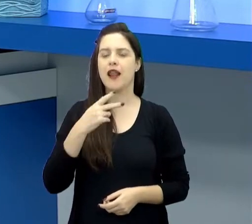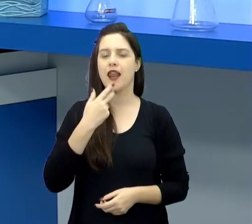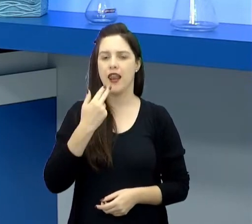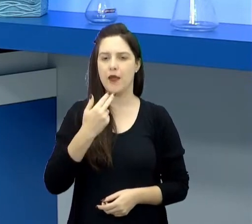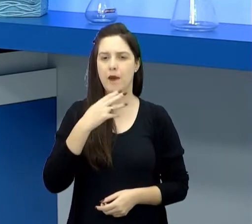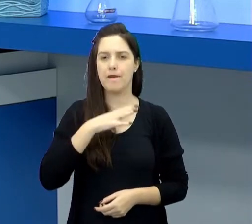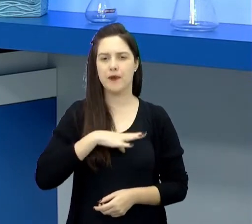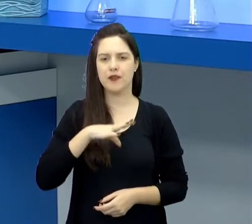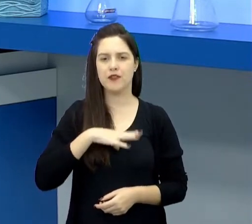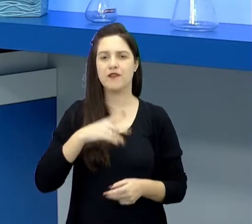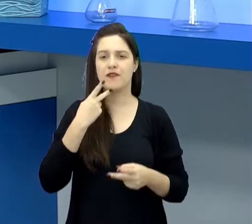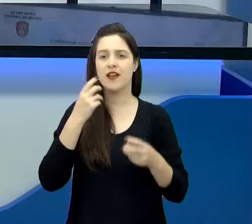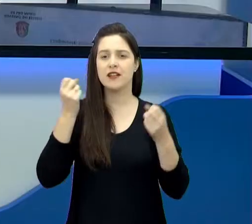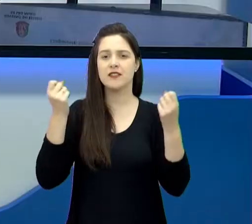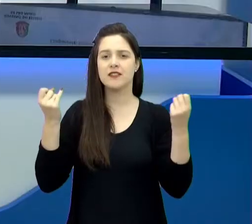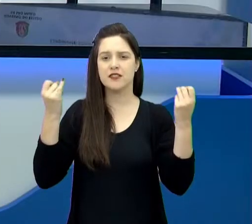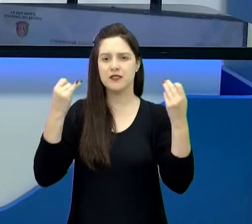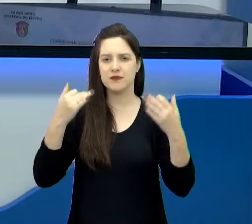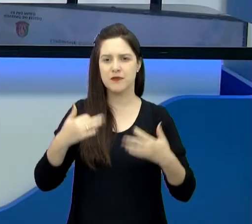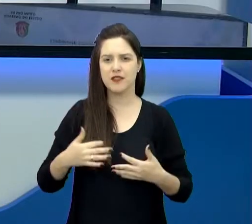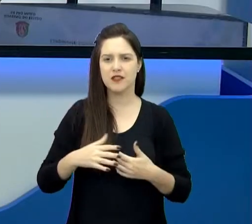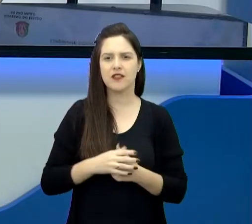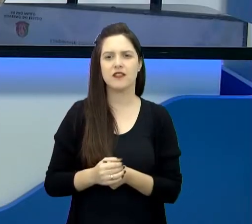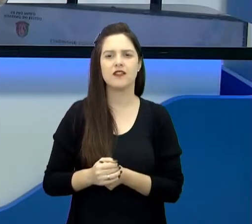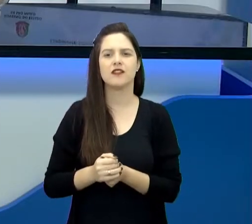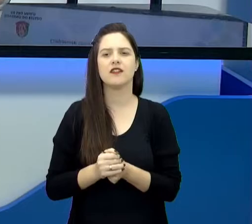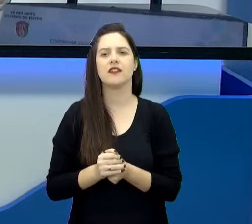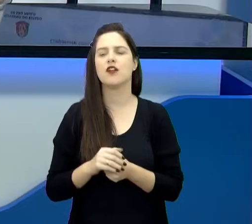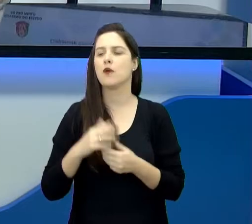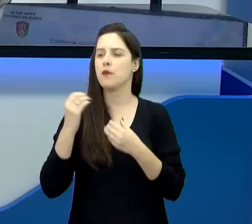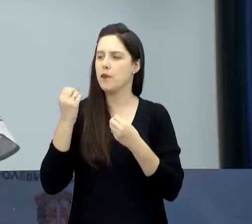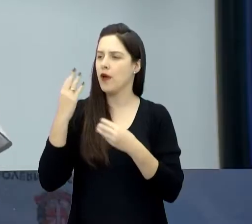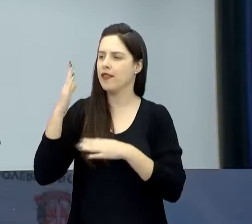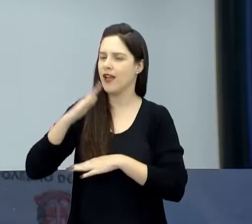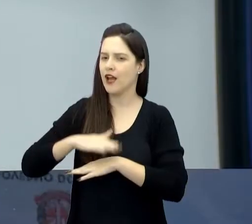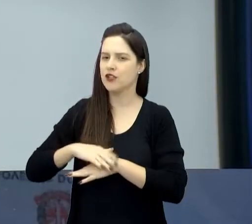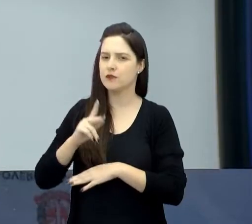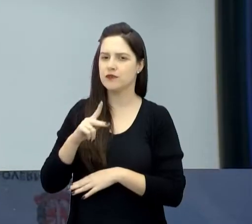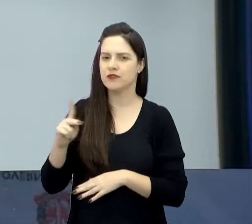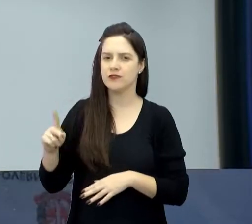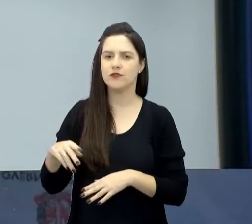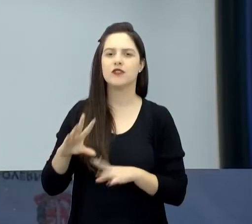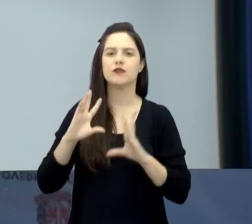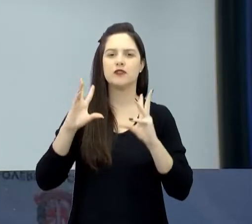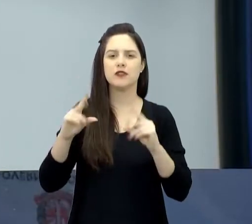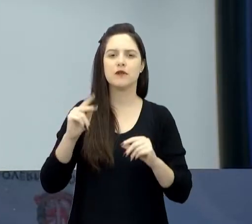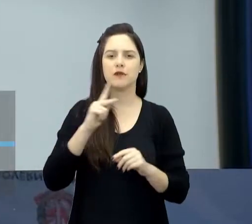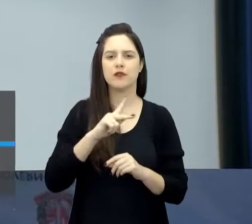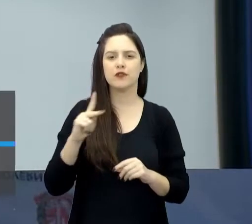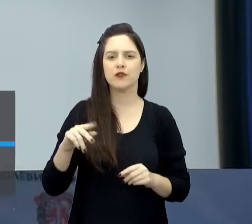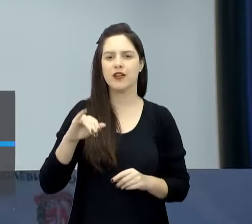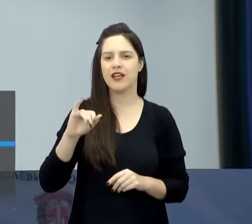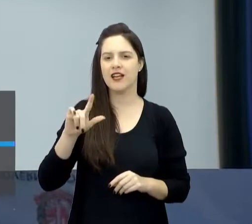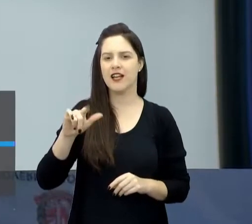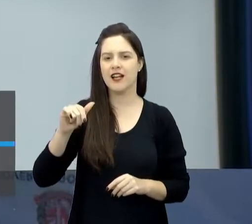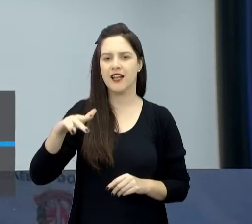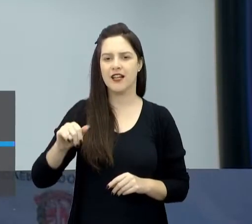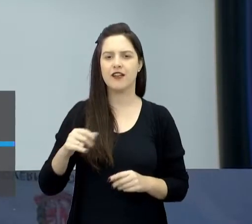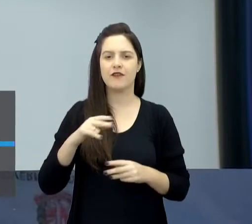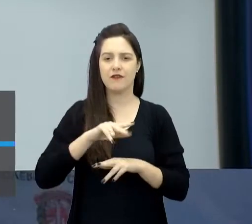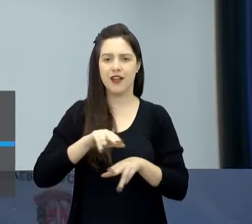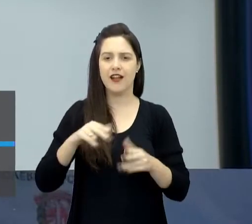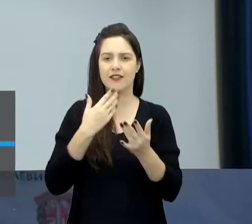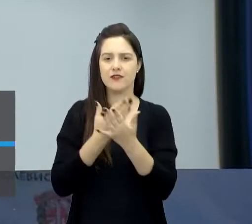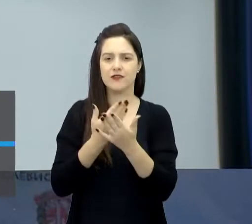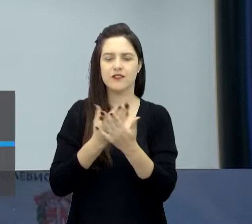aprender um pouquinho mais sobre educação financeira. Boa tarde, professora Silene. Boa tarde, professora Ilana. Boa tarde, estudantes aí da